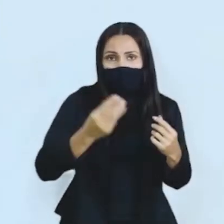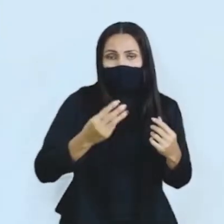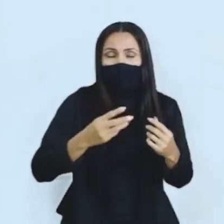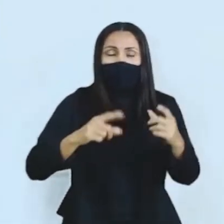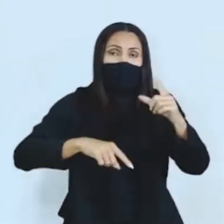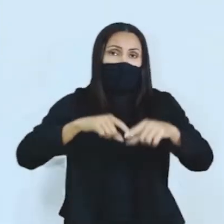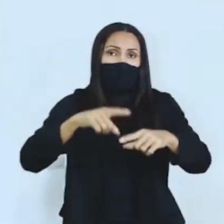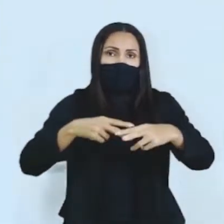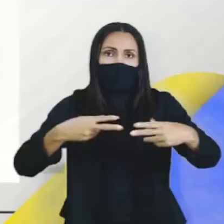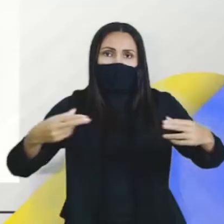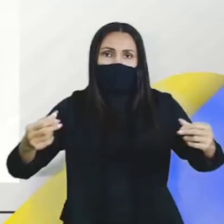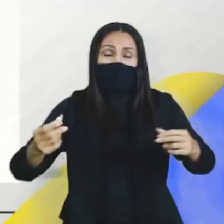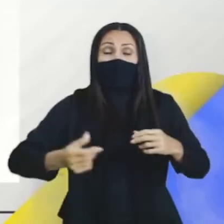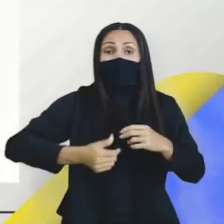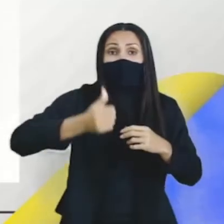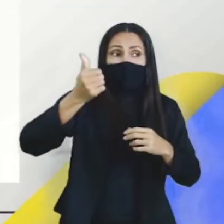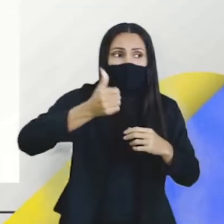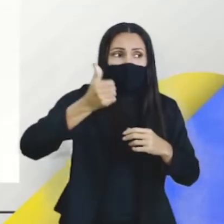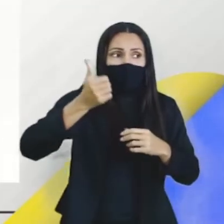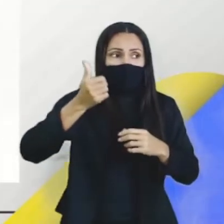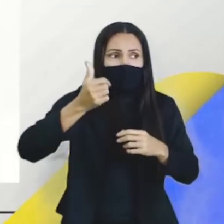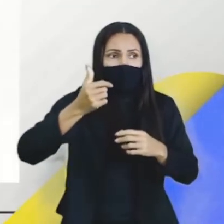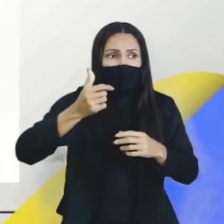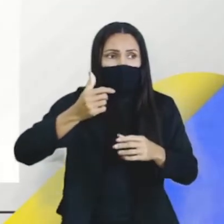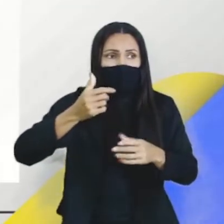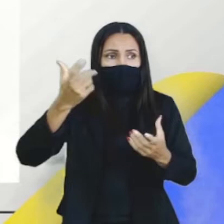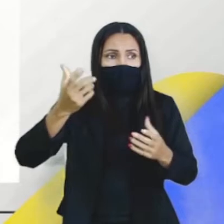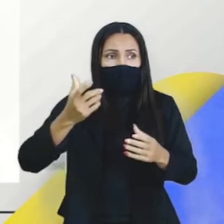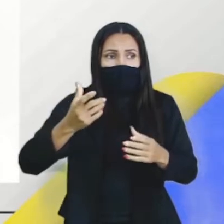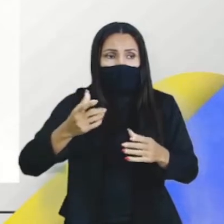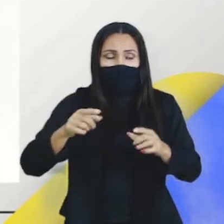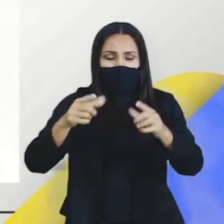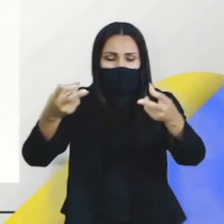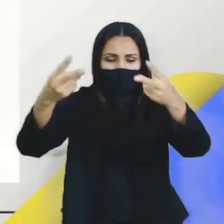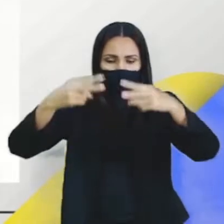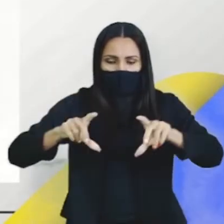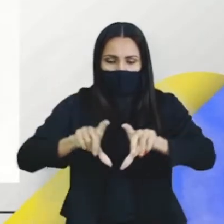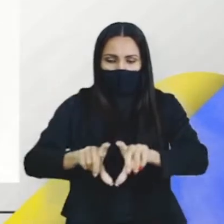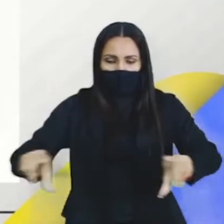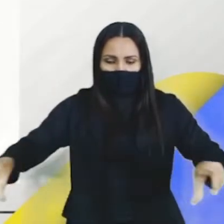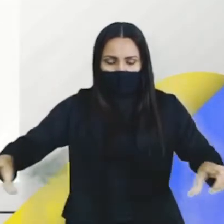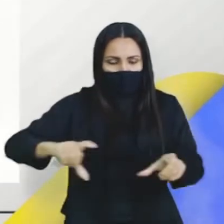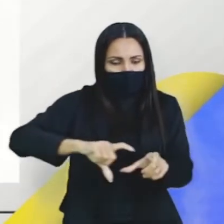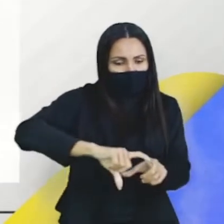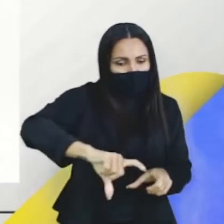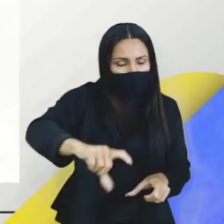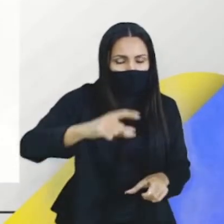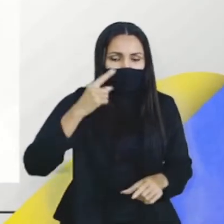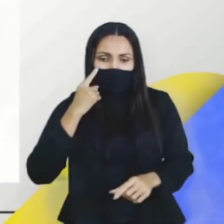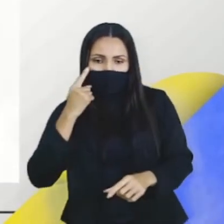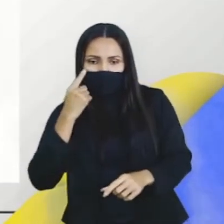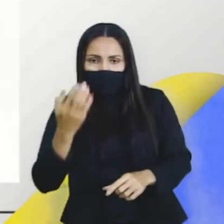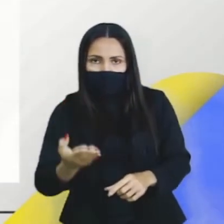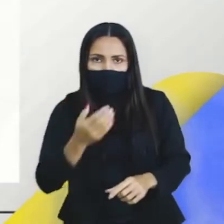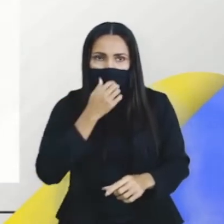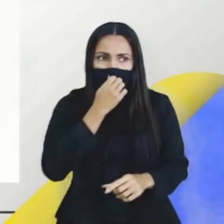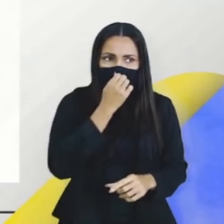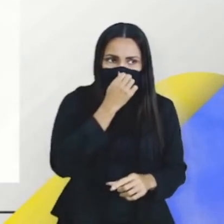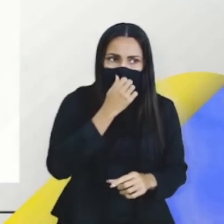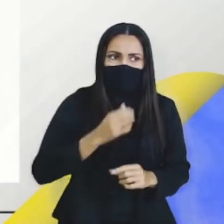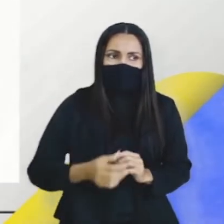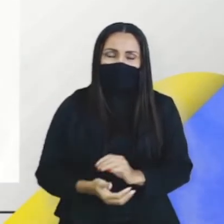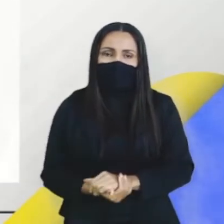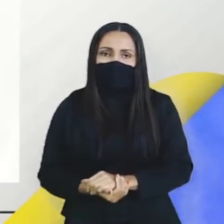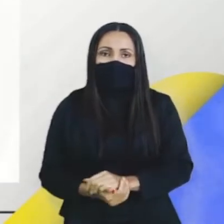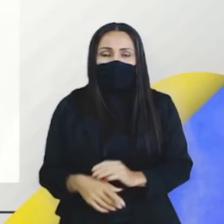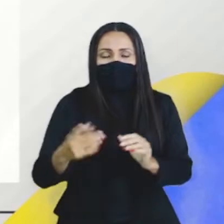aí no primeiro cubo da fileira de baixo, você vai conseguir observar isso. Já nesse outro que está